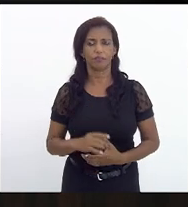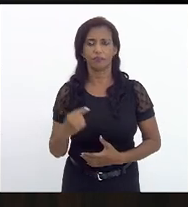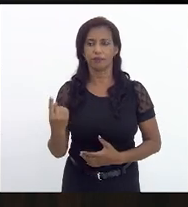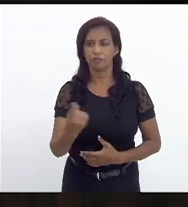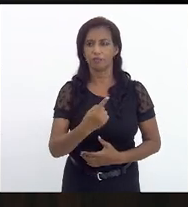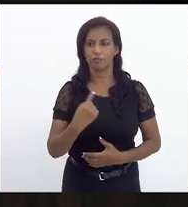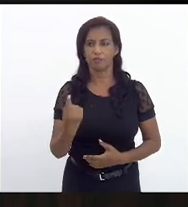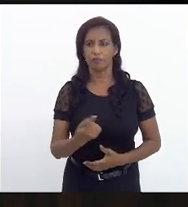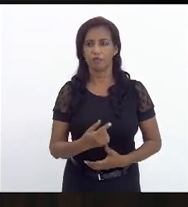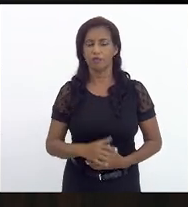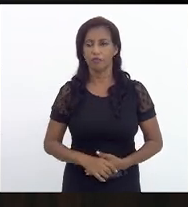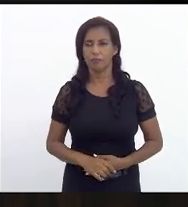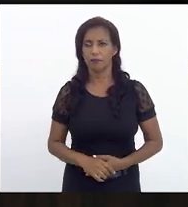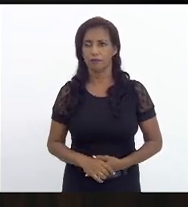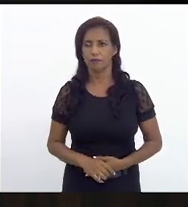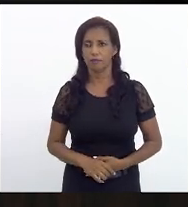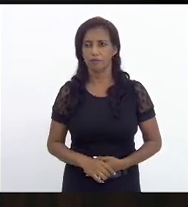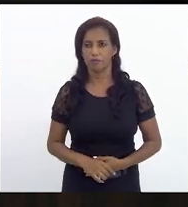nós